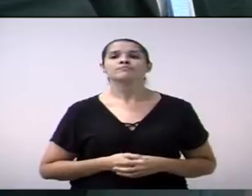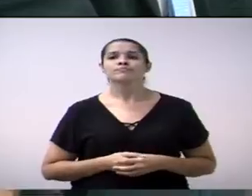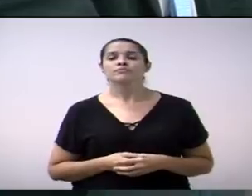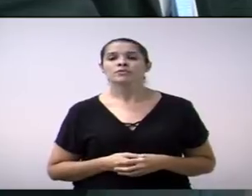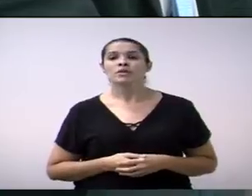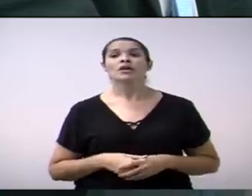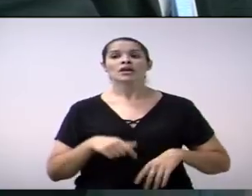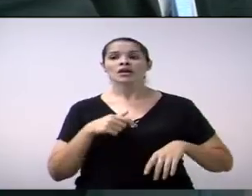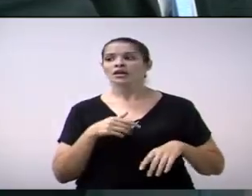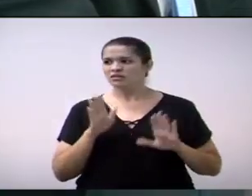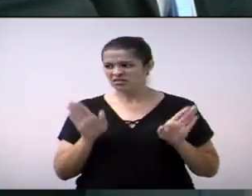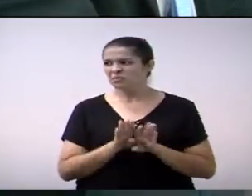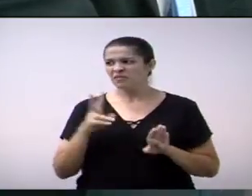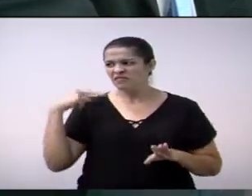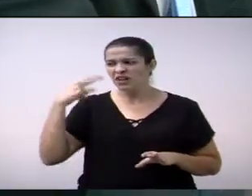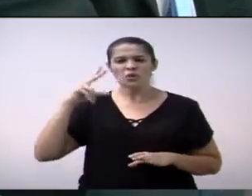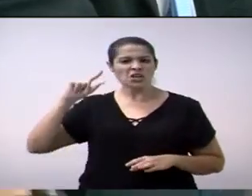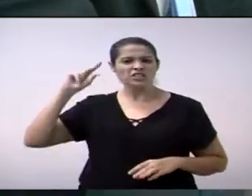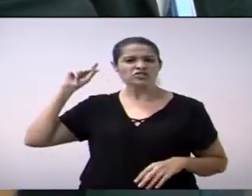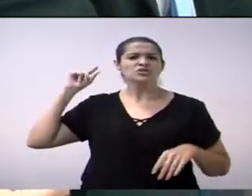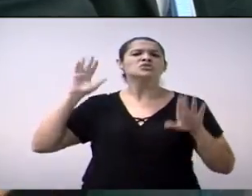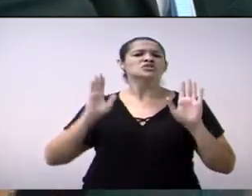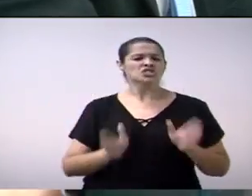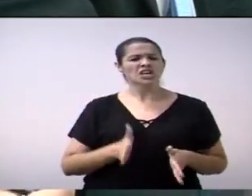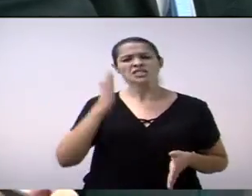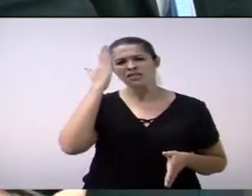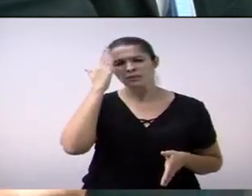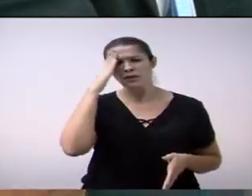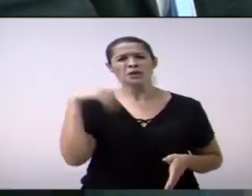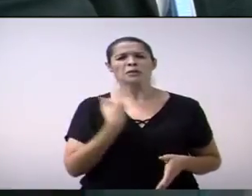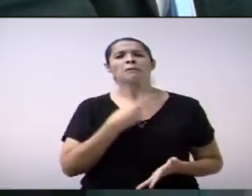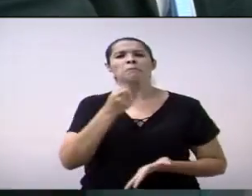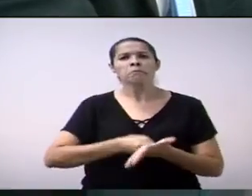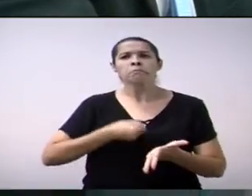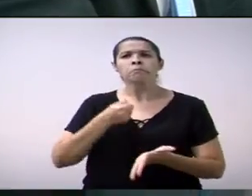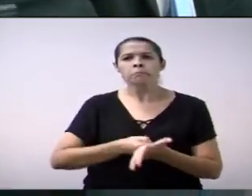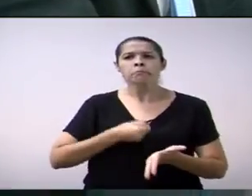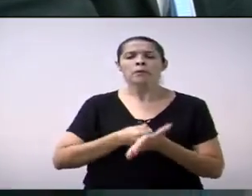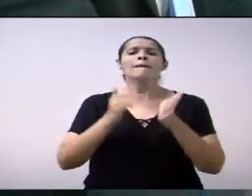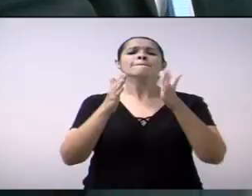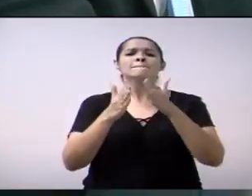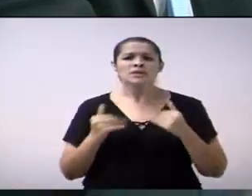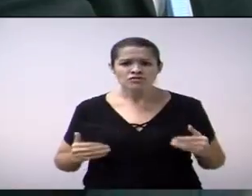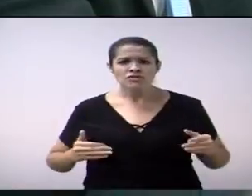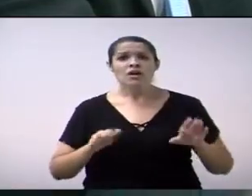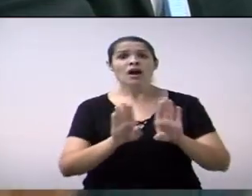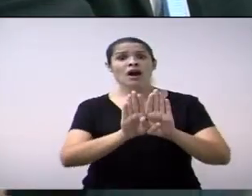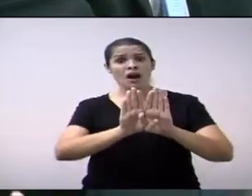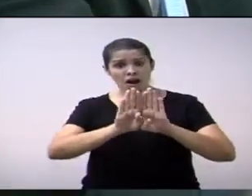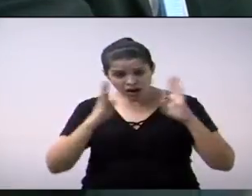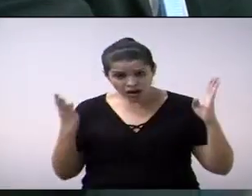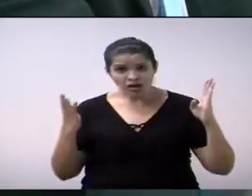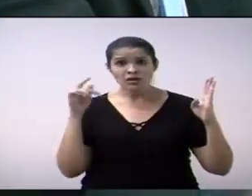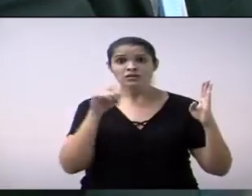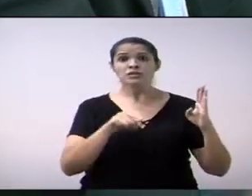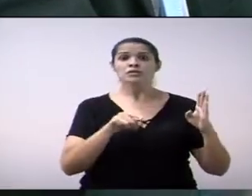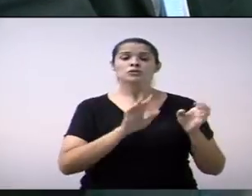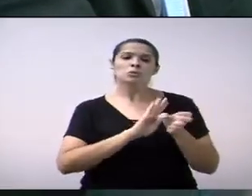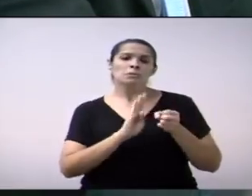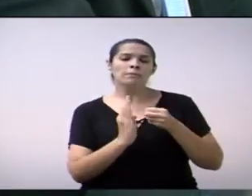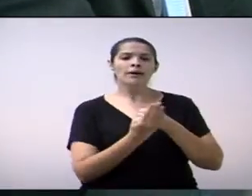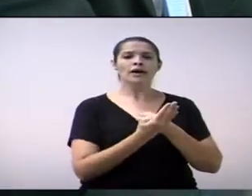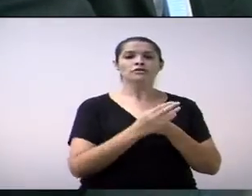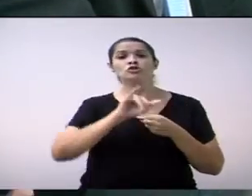que os vereadores mais antigos também, a gente reivindica aos bancos a abertura de uma agência na região do João Aranha, ali do São